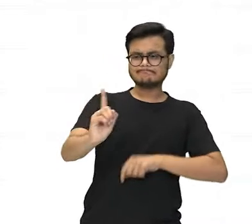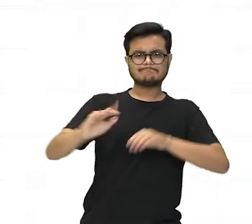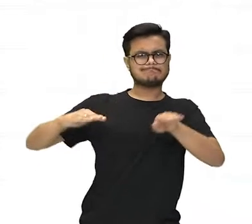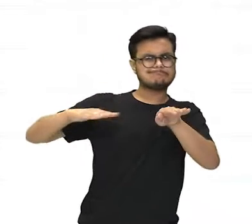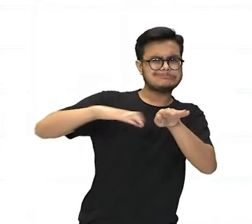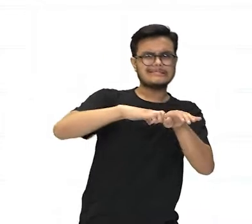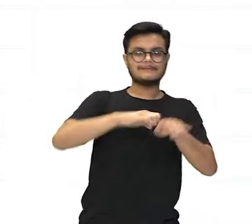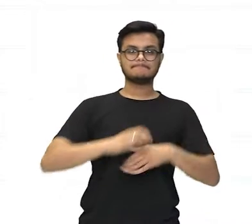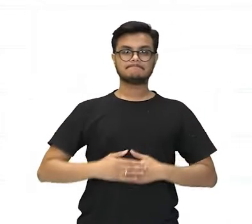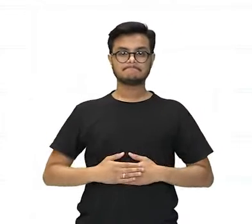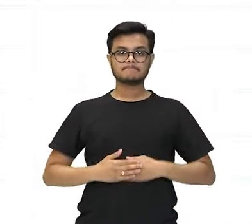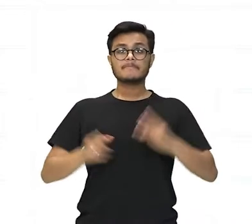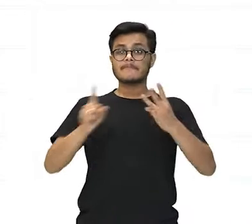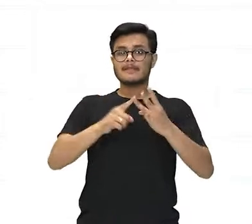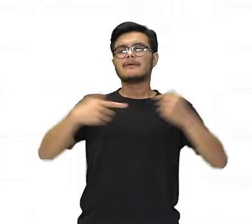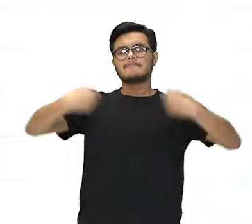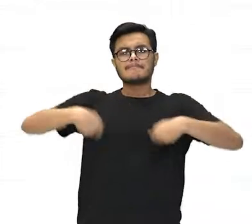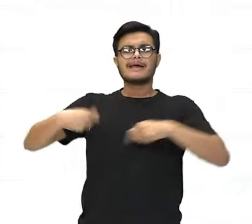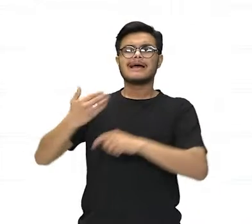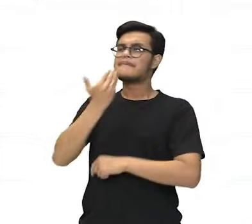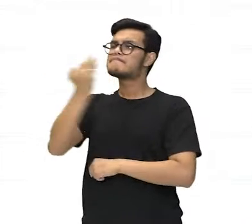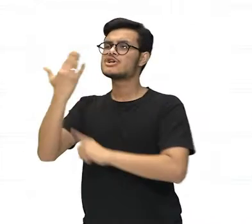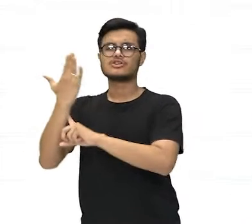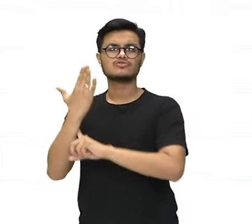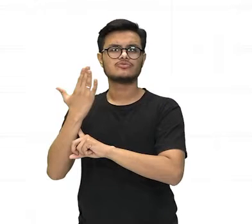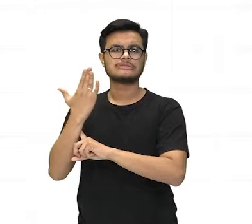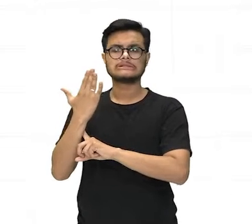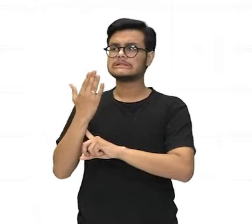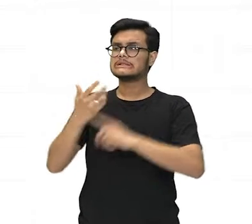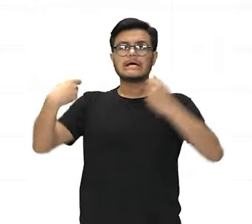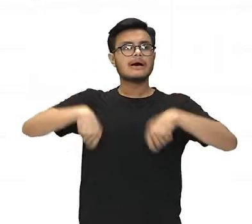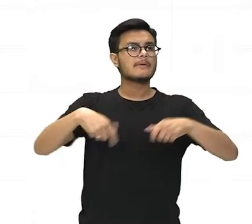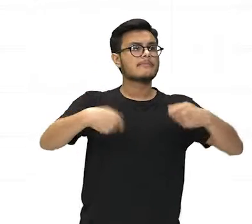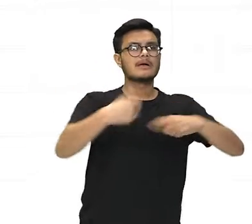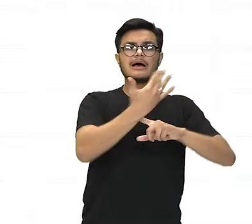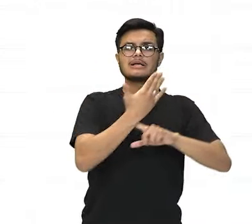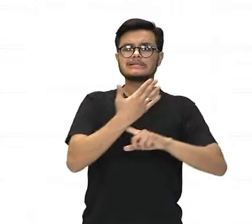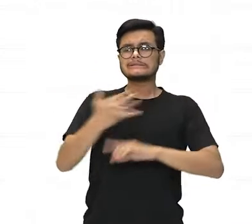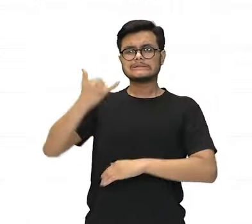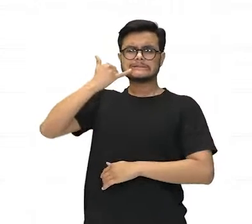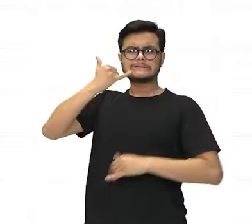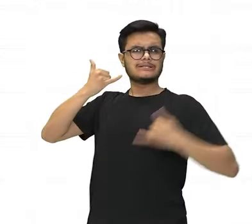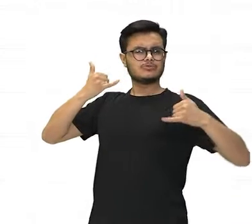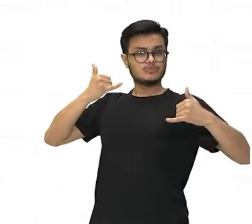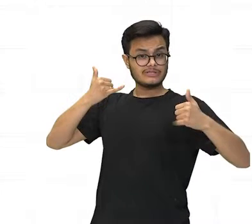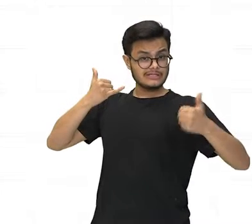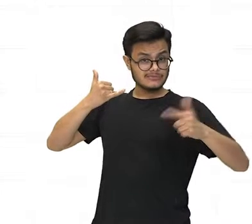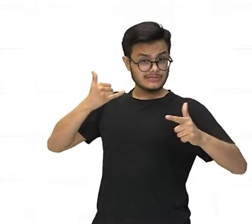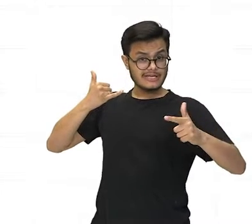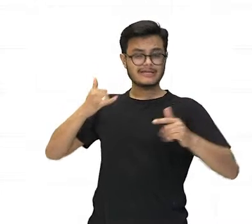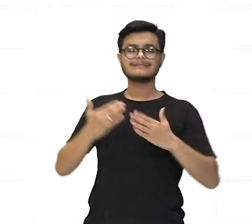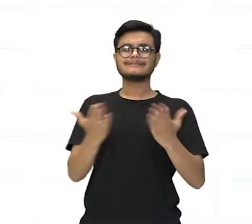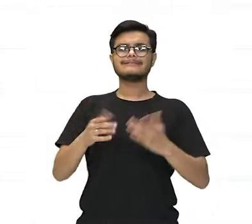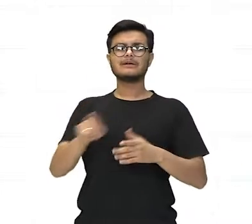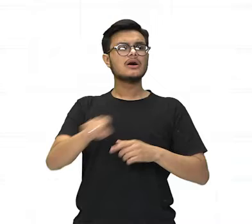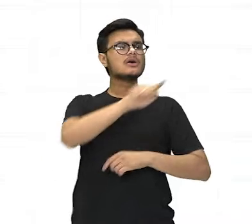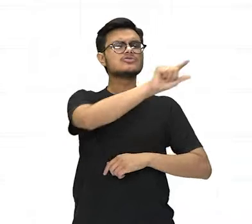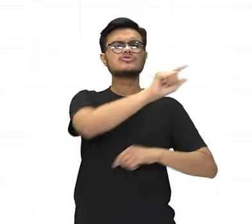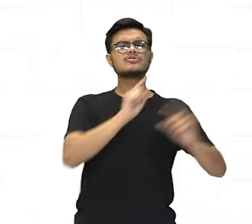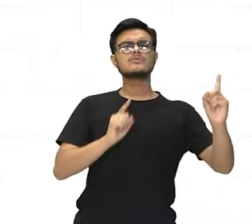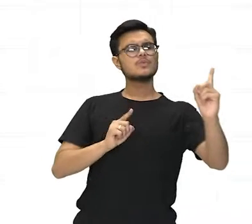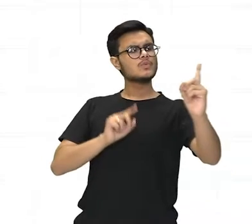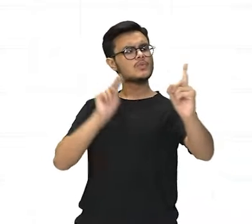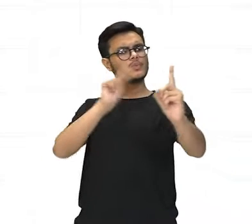Terceiro, pedir socorro. No caso, se você não tiver telefone próximo, pedir para alguém que estiver de